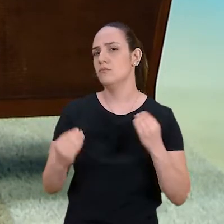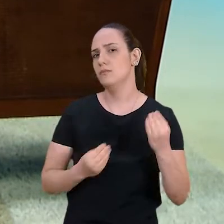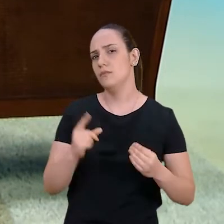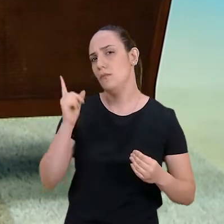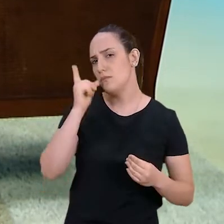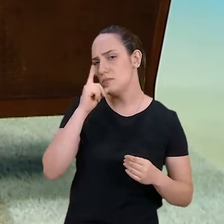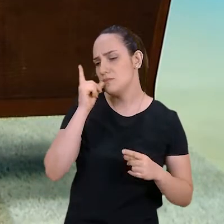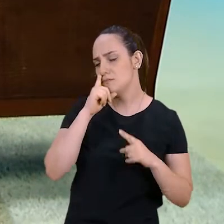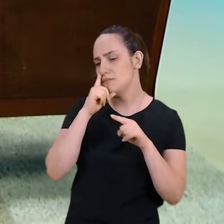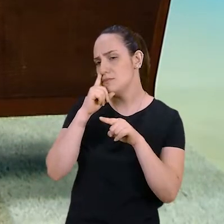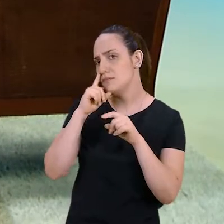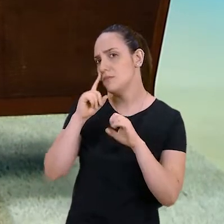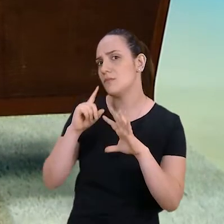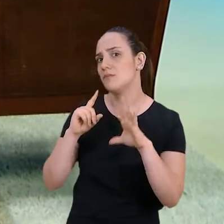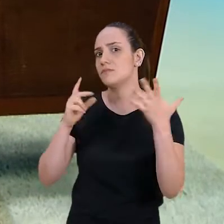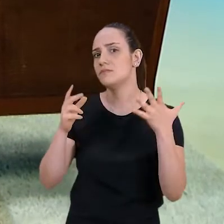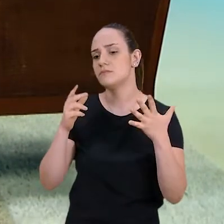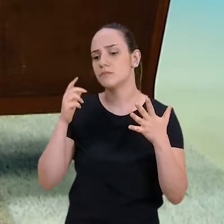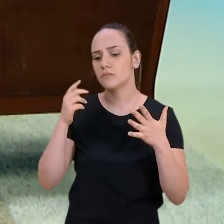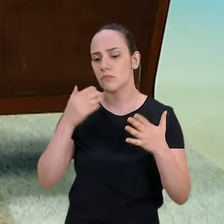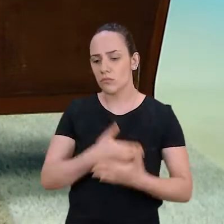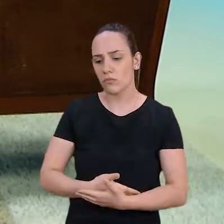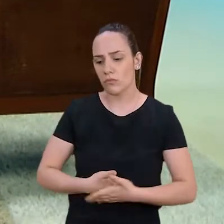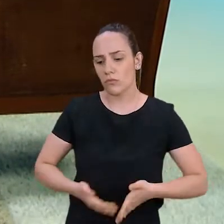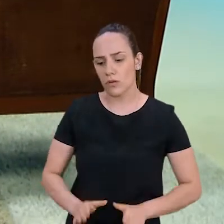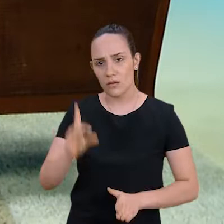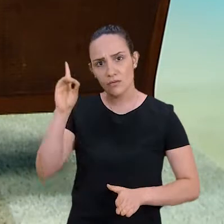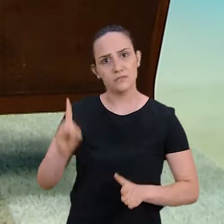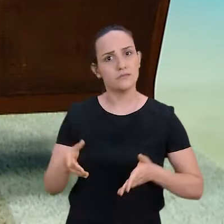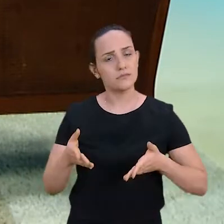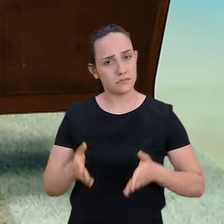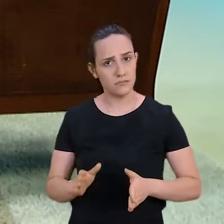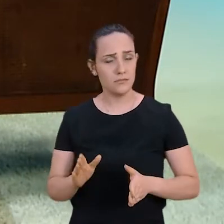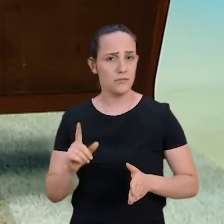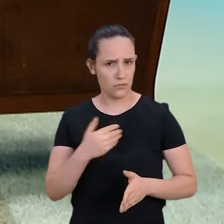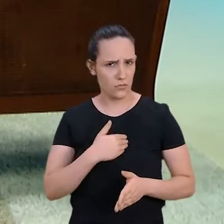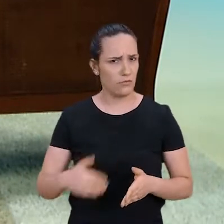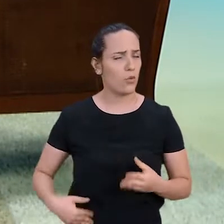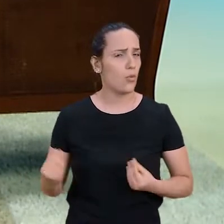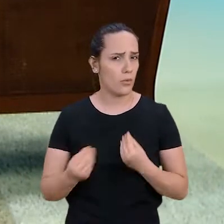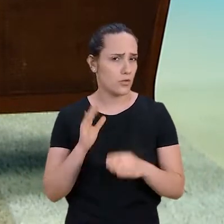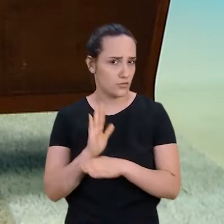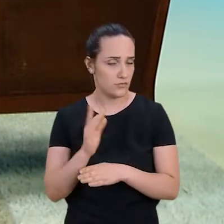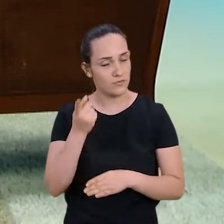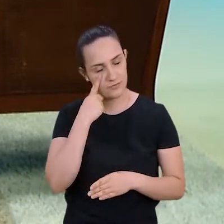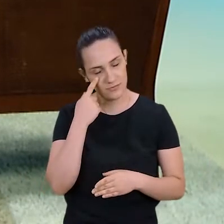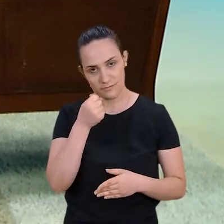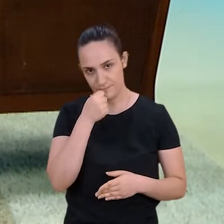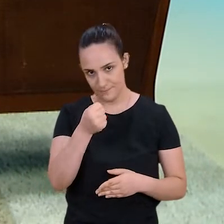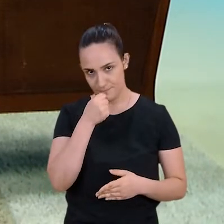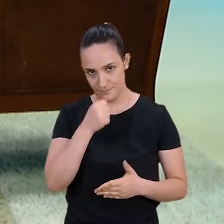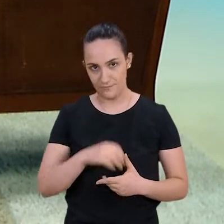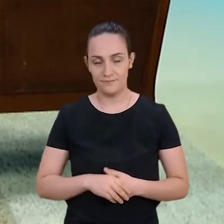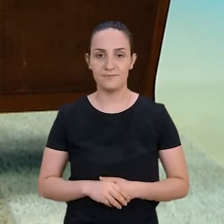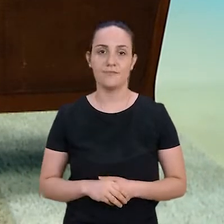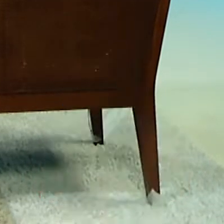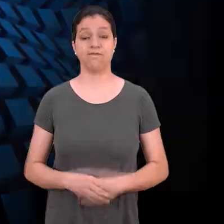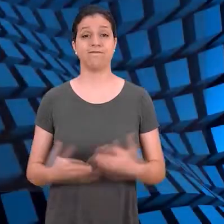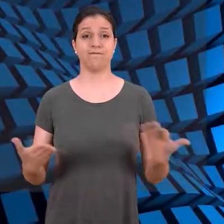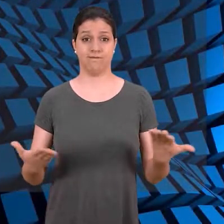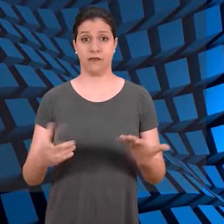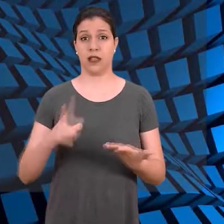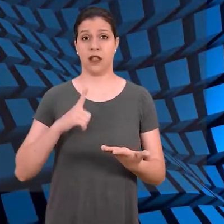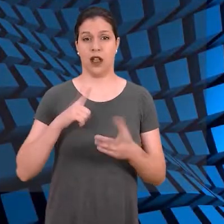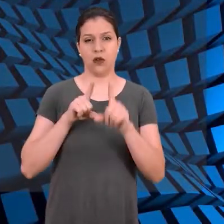como é que ficam as mães nessa situação? De que forma o poder público pode contribuir com o tema? Vamos conferir a reportagem.